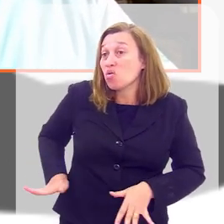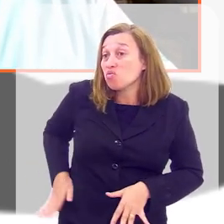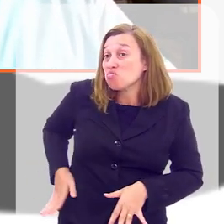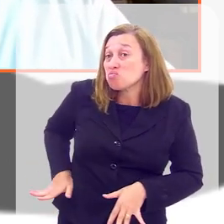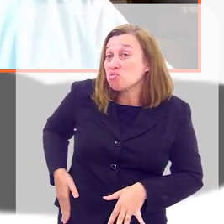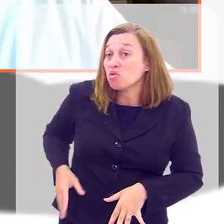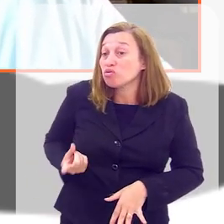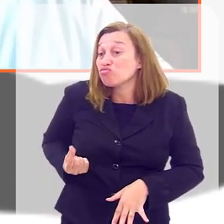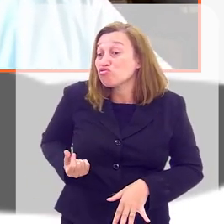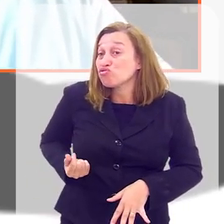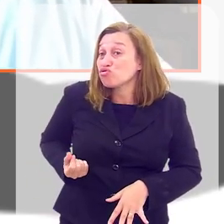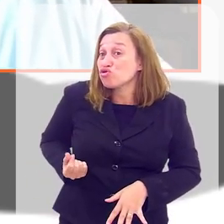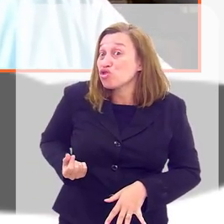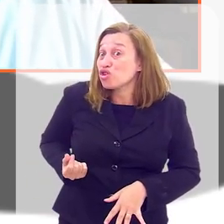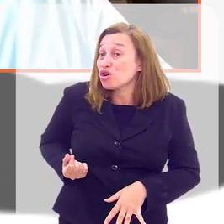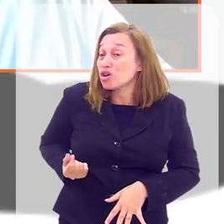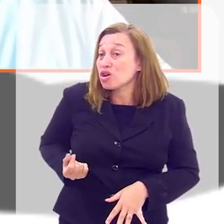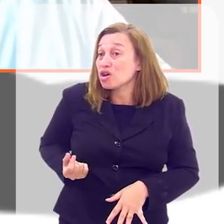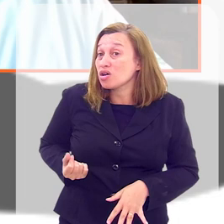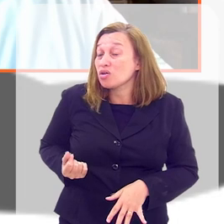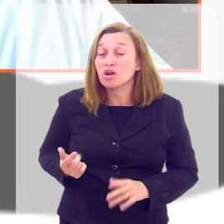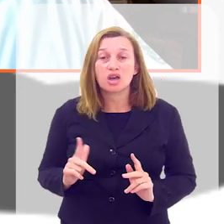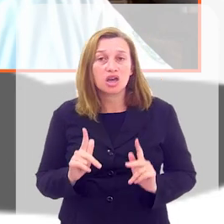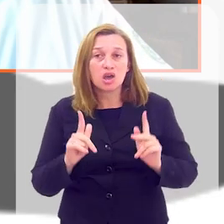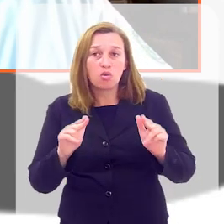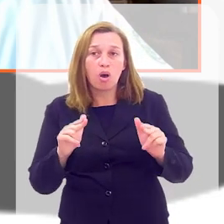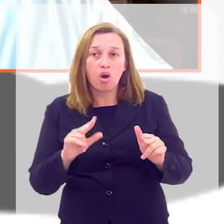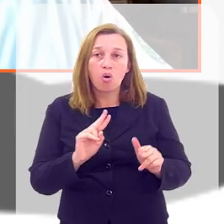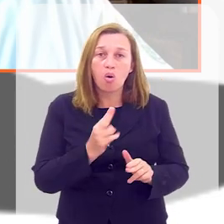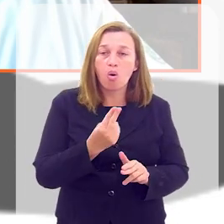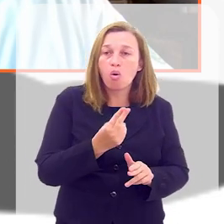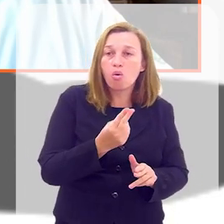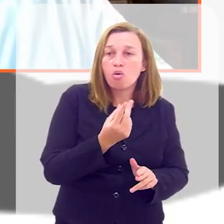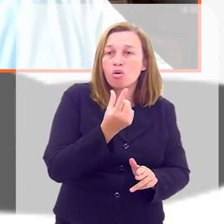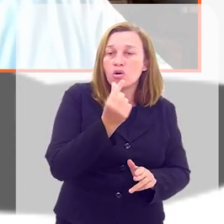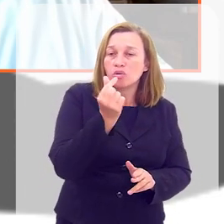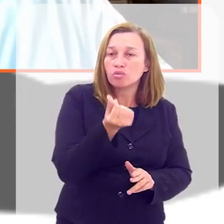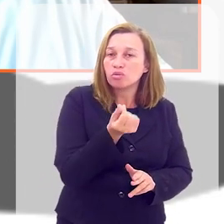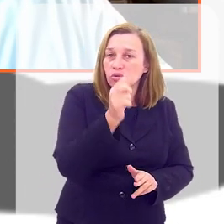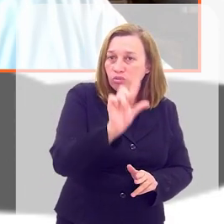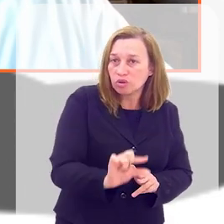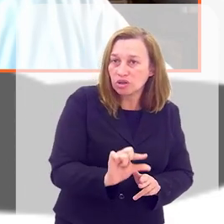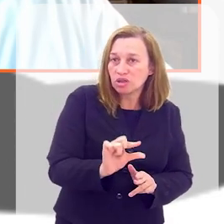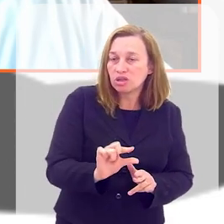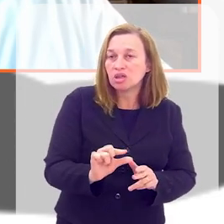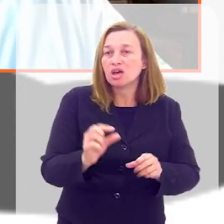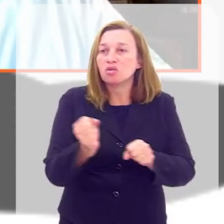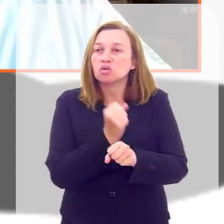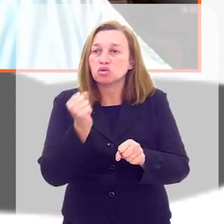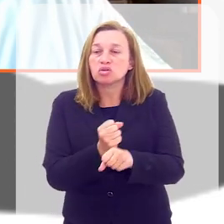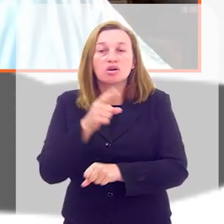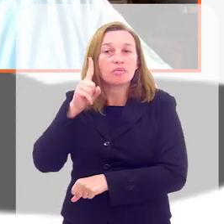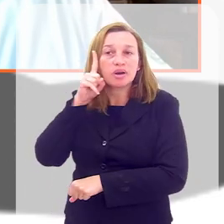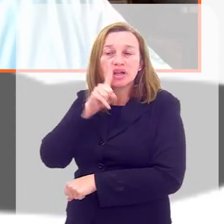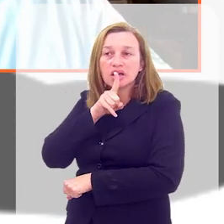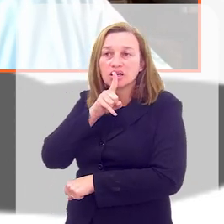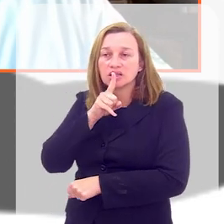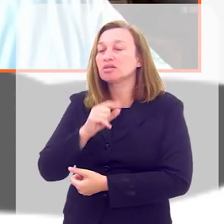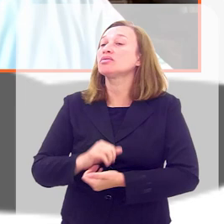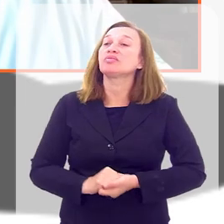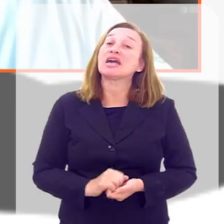no homem que é o bolso existe um custo igual ou um pouco inferior as construções similares